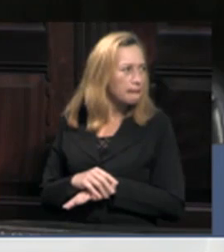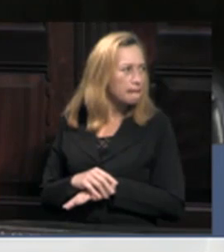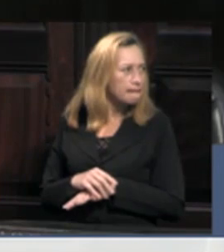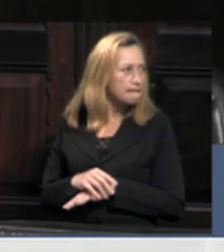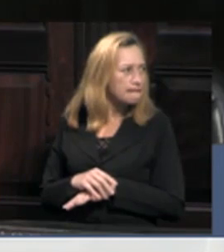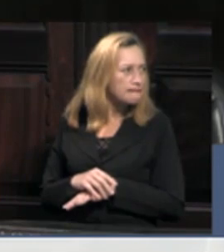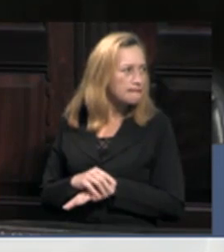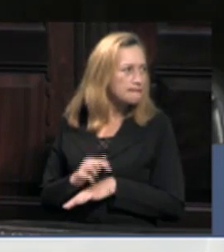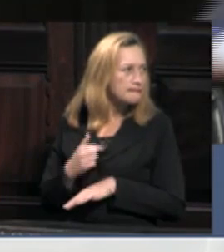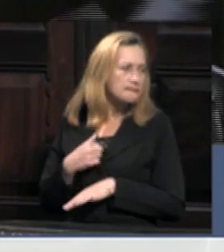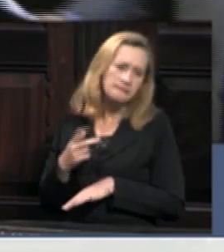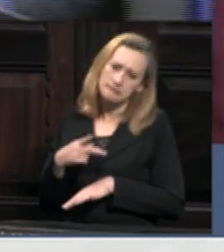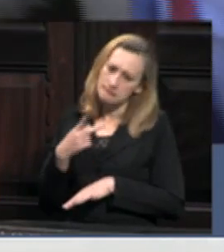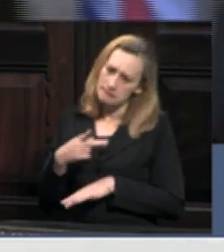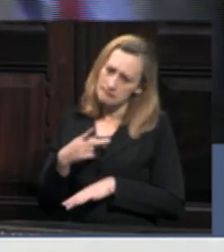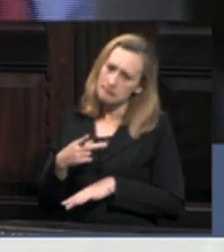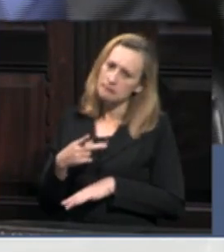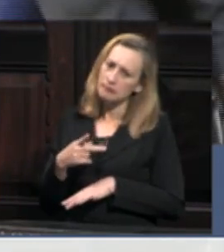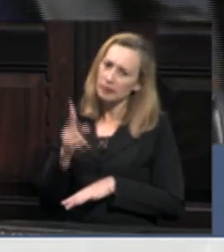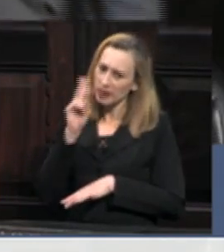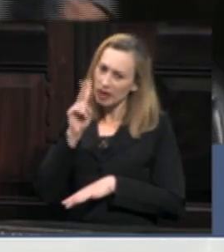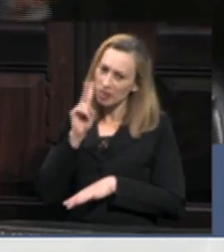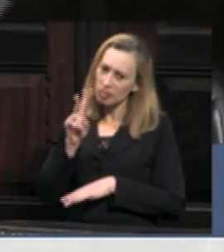Eu falei para o senhor que eu ia botar. Botaria hoje.